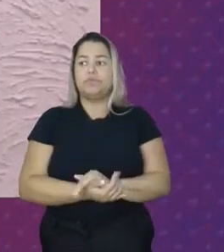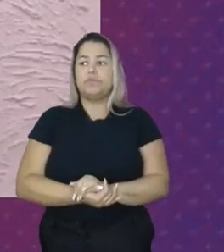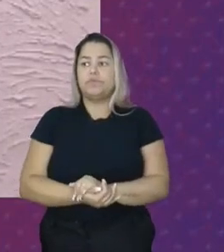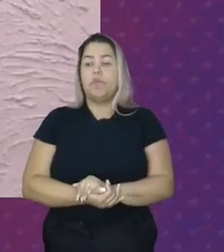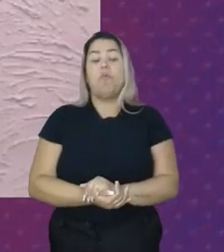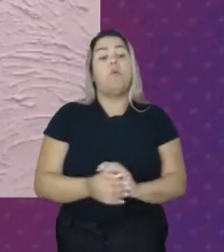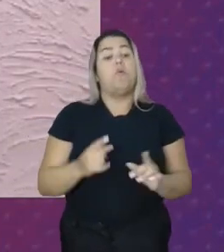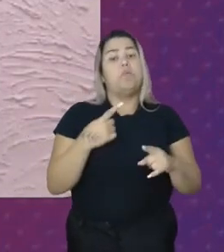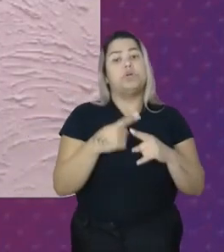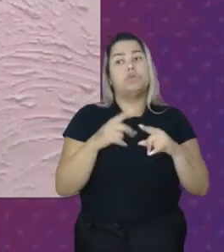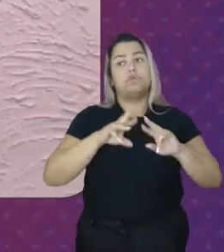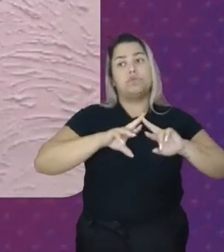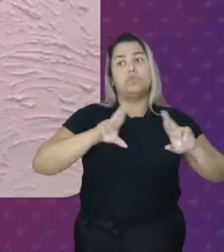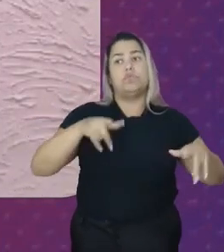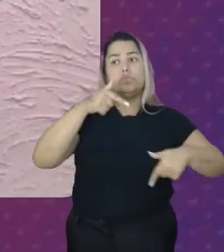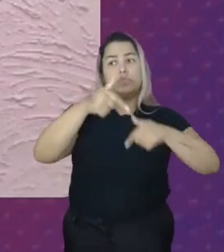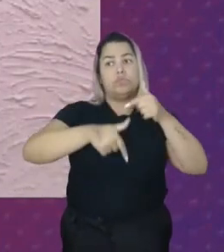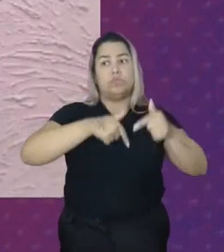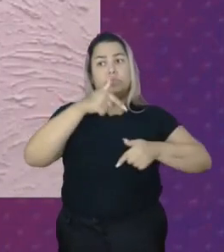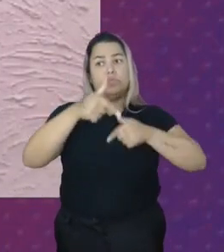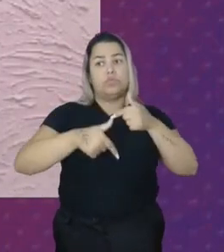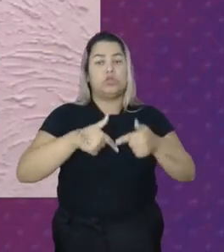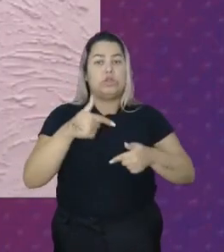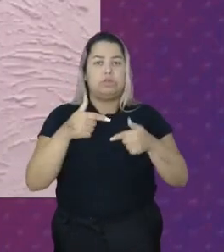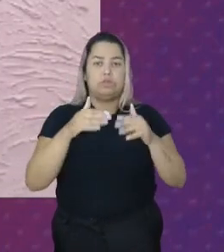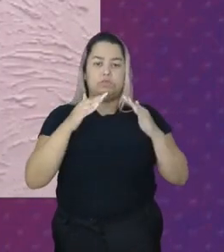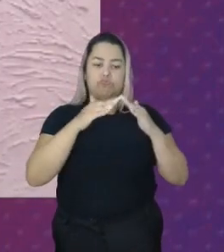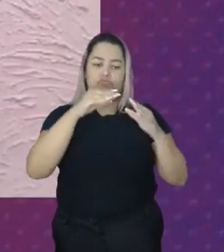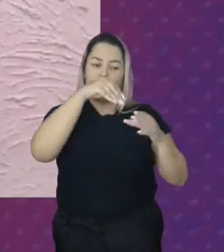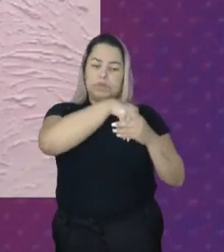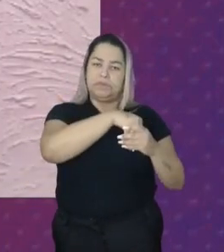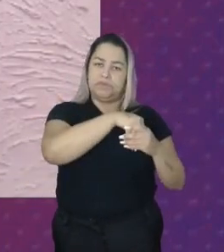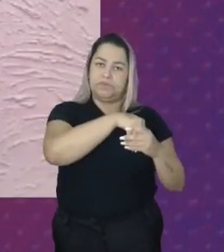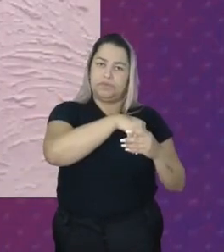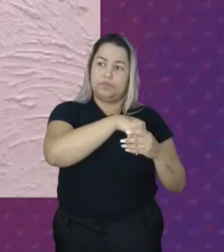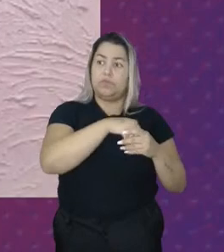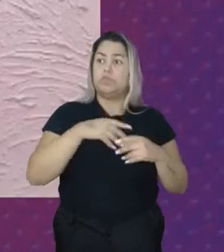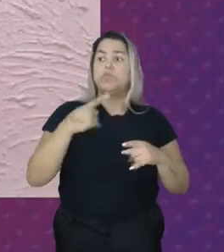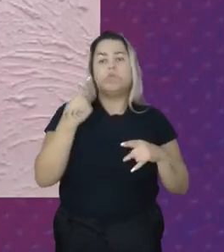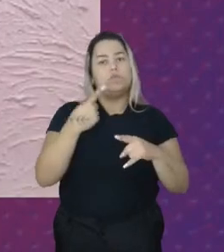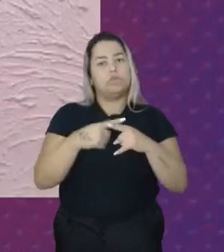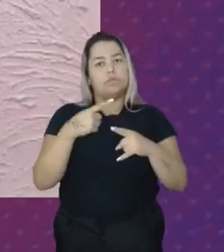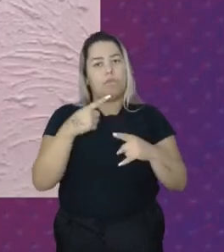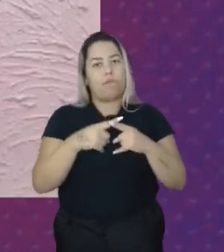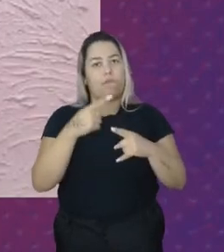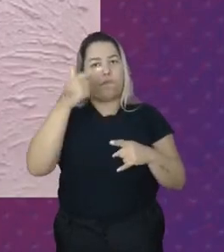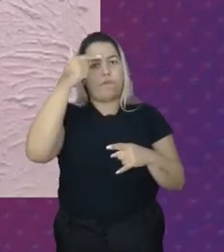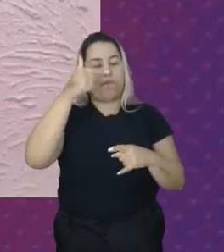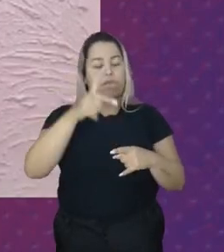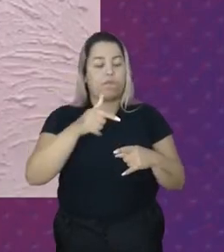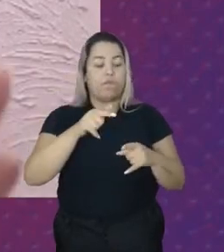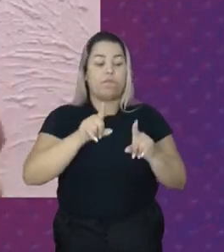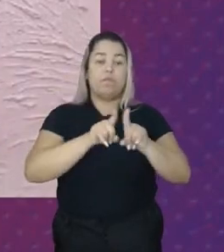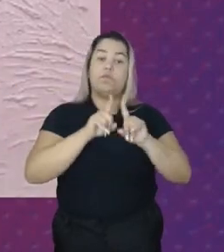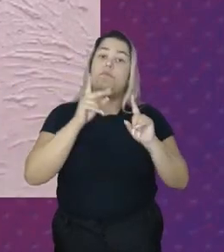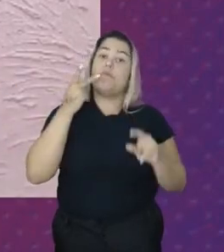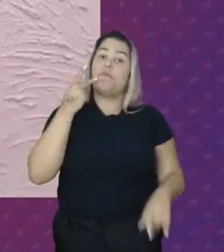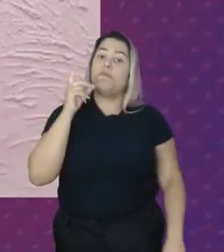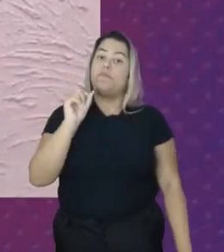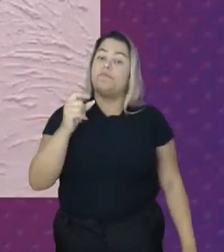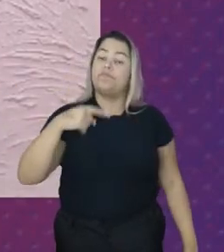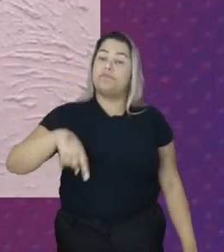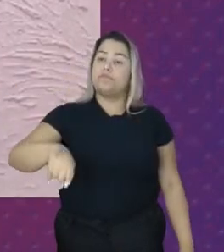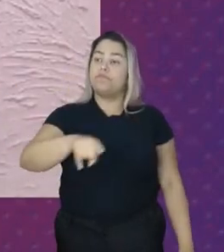diferente para a nossa categoria de trabalhadoras domésticas? Então, são algumas coisas que a gente está correndo atrás, mas que para a gente, para